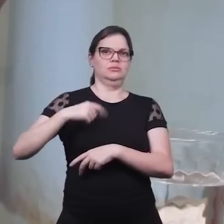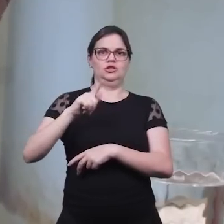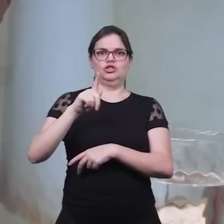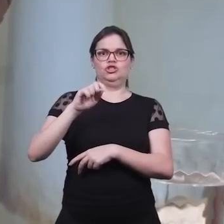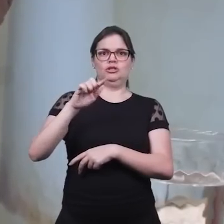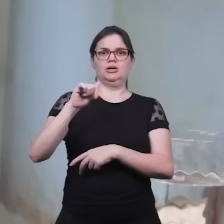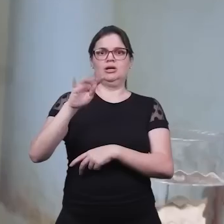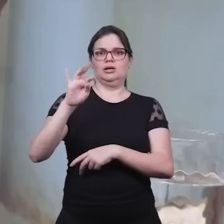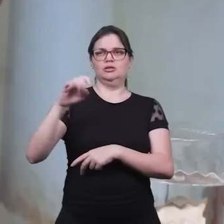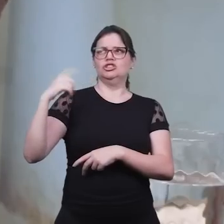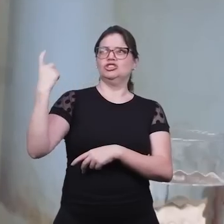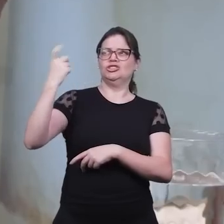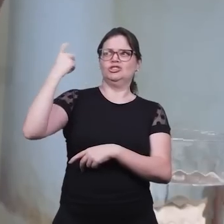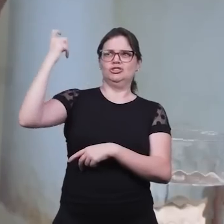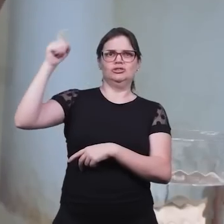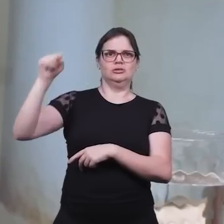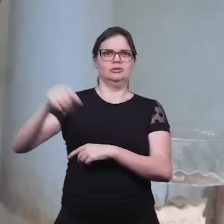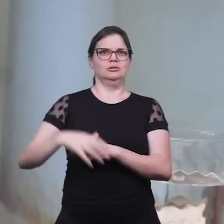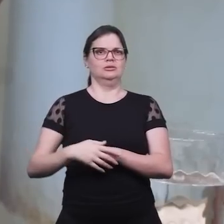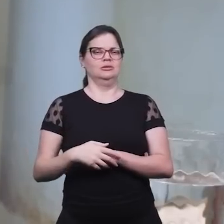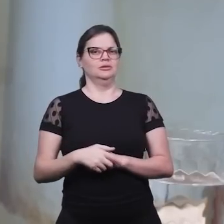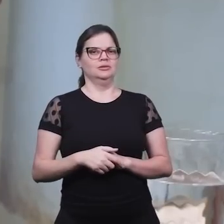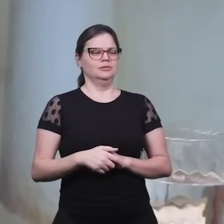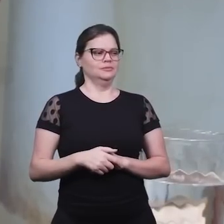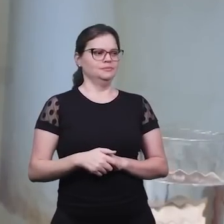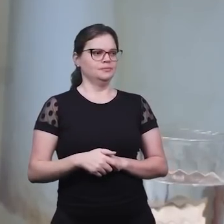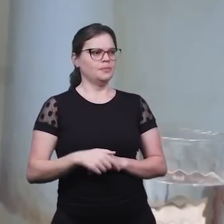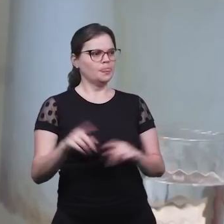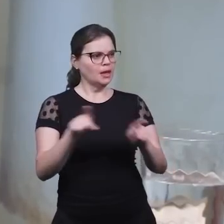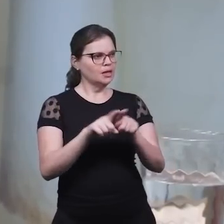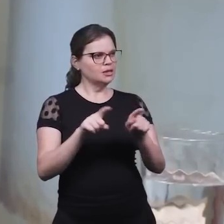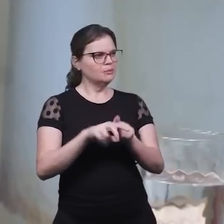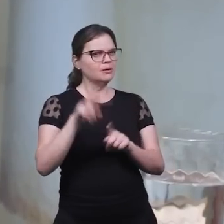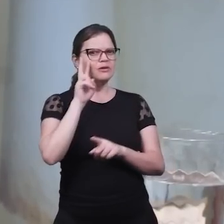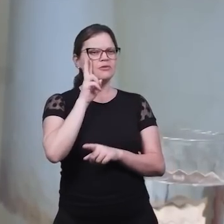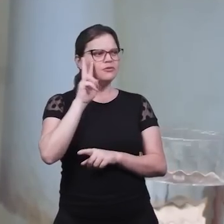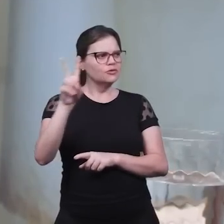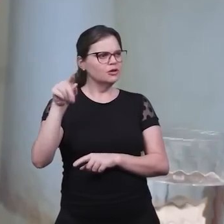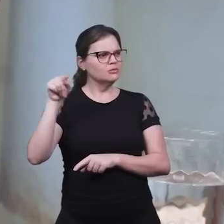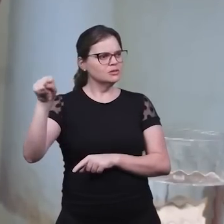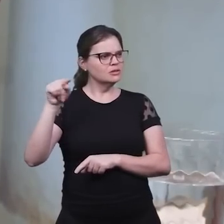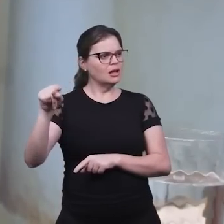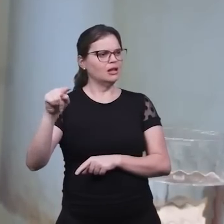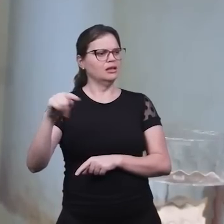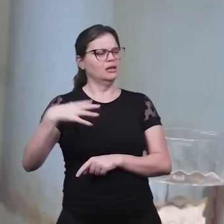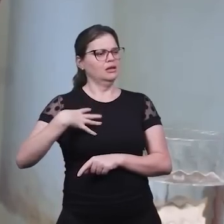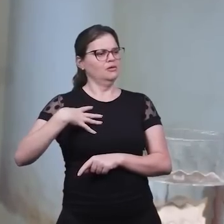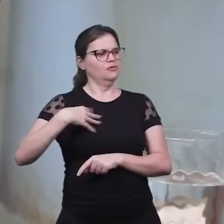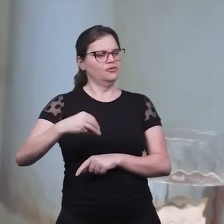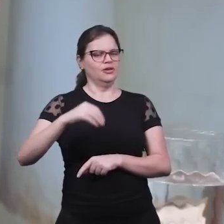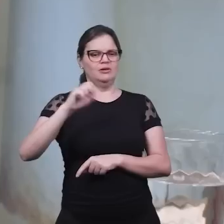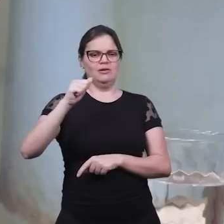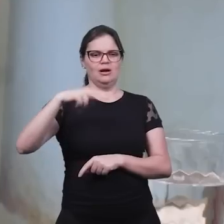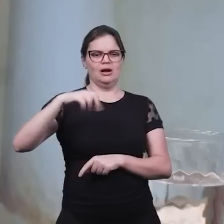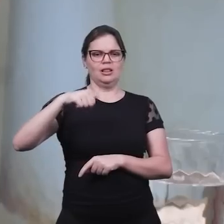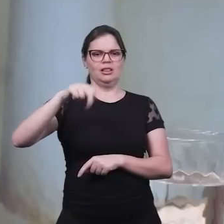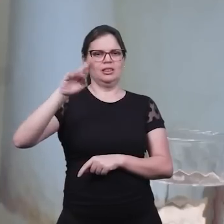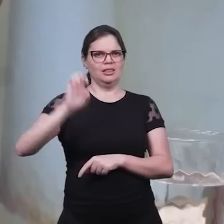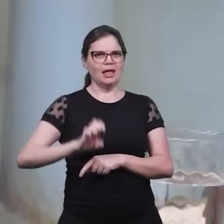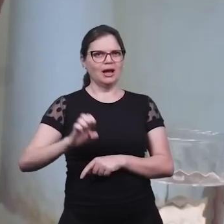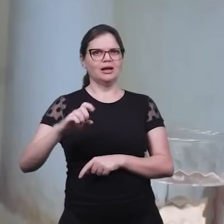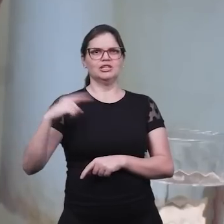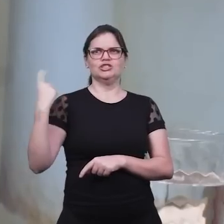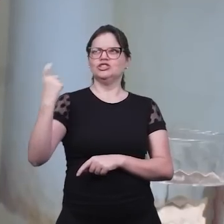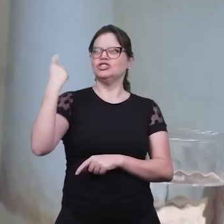todo o povo que vimos no meio dela são homens de grande estatura. Vocês viram gigante lá? Aí ele fala assim, ó, olha o que eles falaram ali.